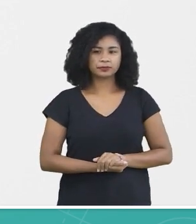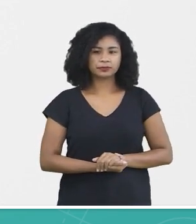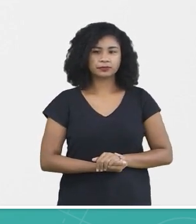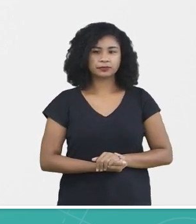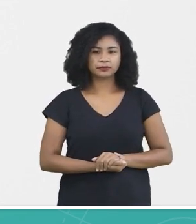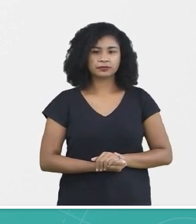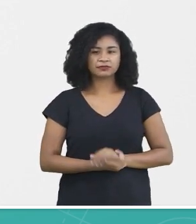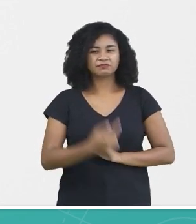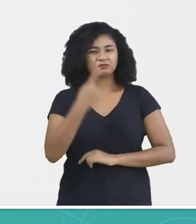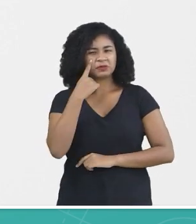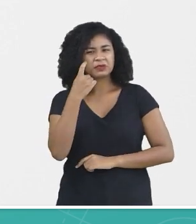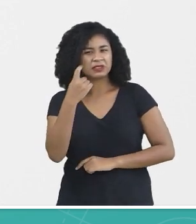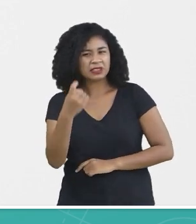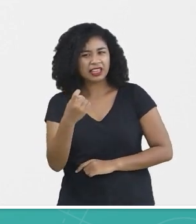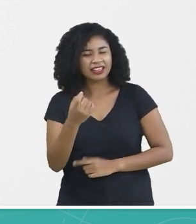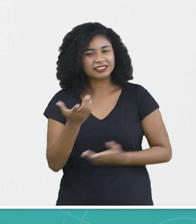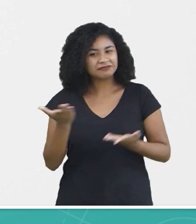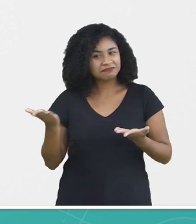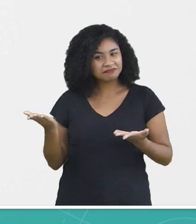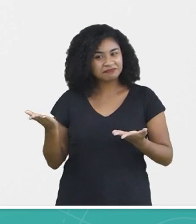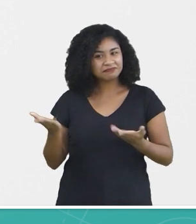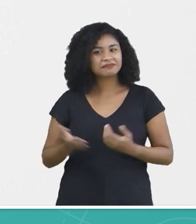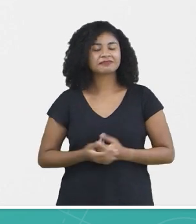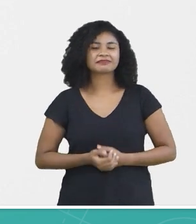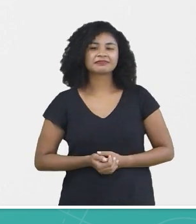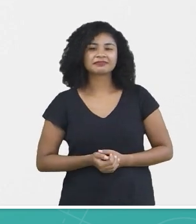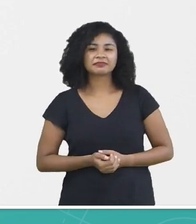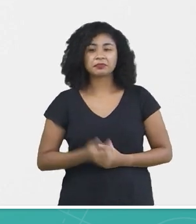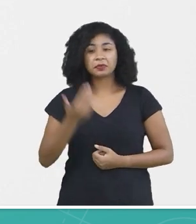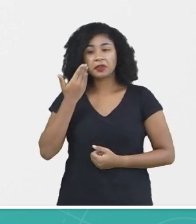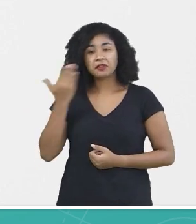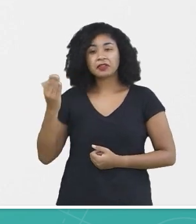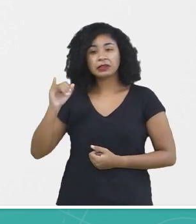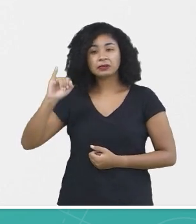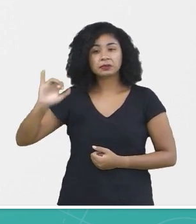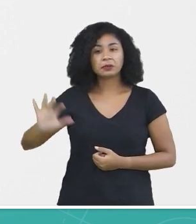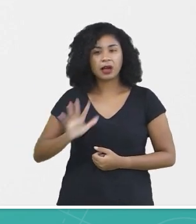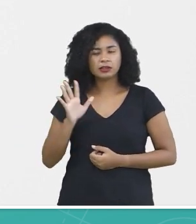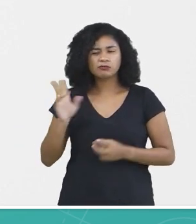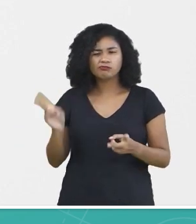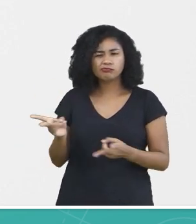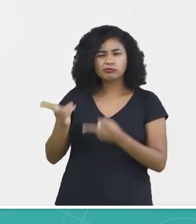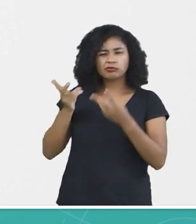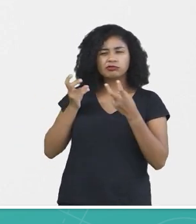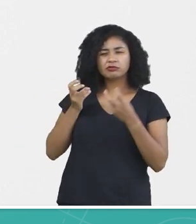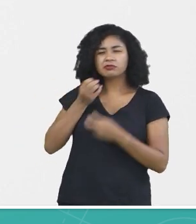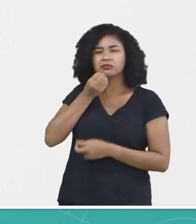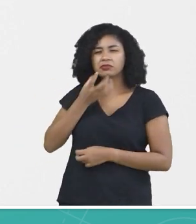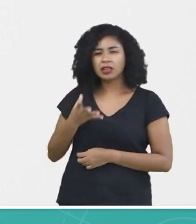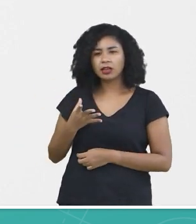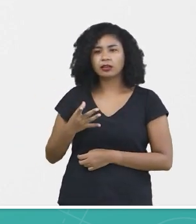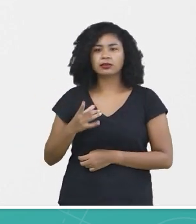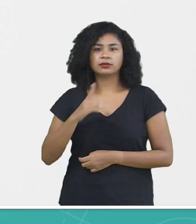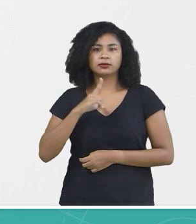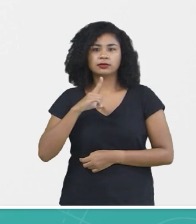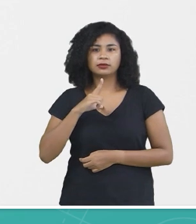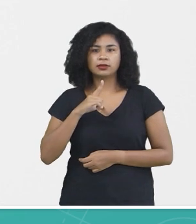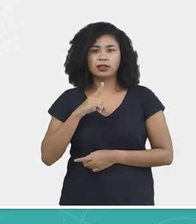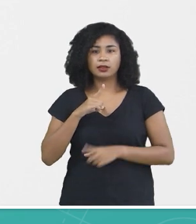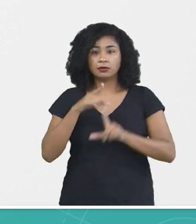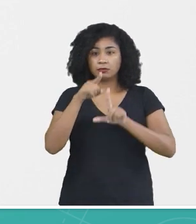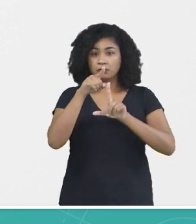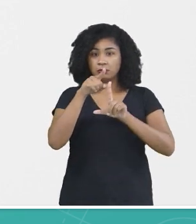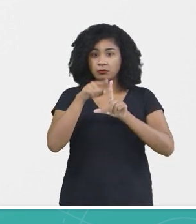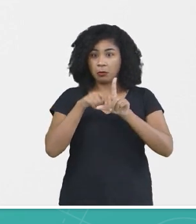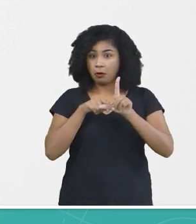aí, o desenho dela ao lado tá bem bacana. Eu tenho um plano alfa, tá? Eu dou o nome de uma